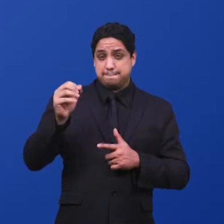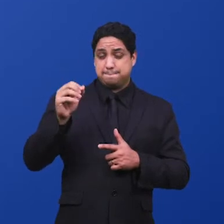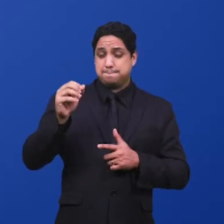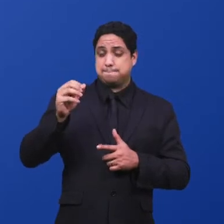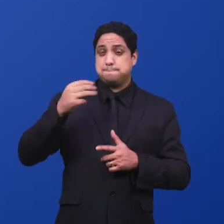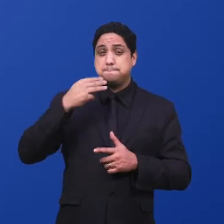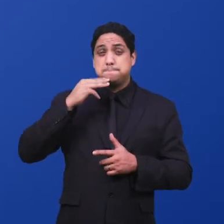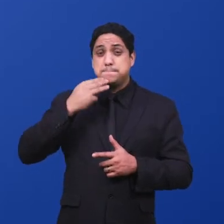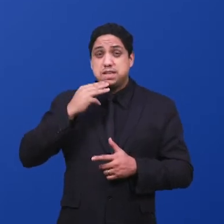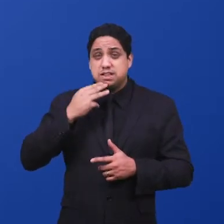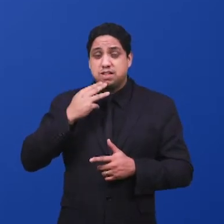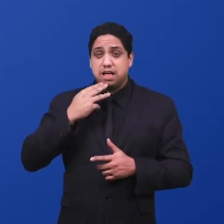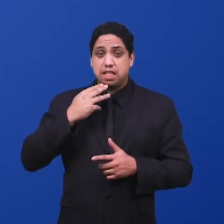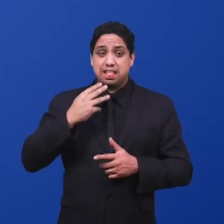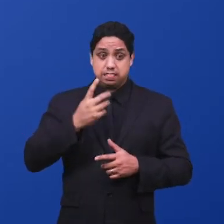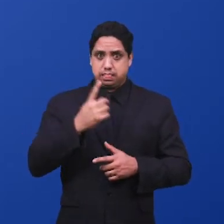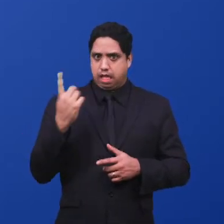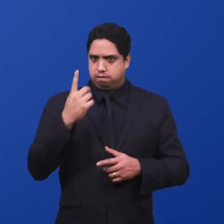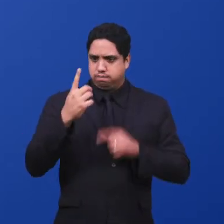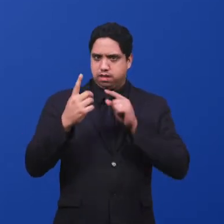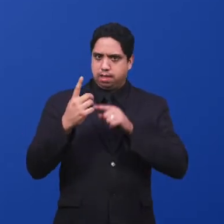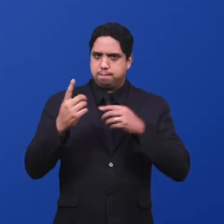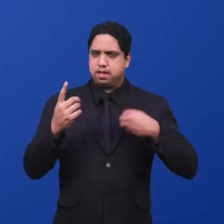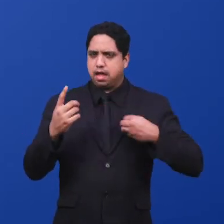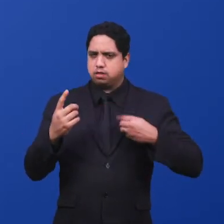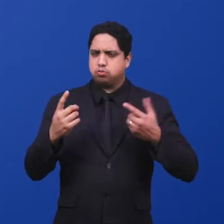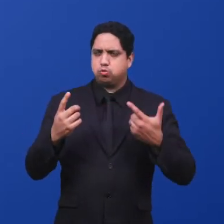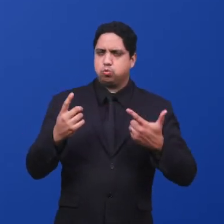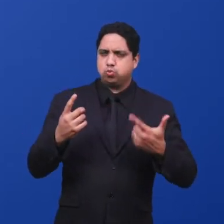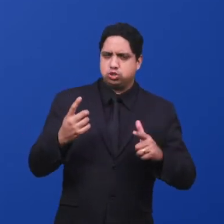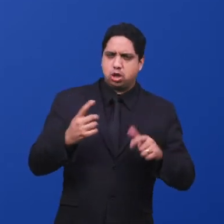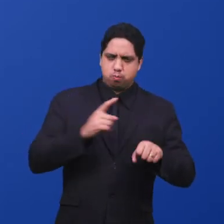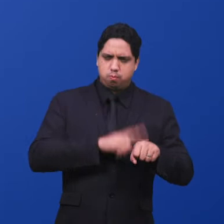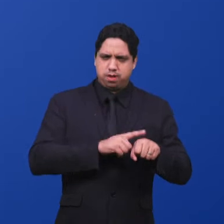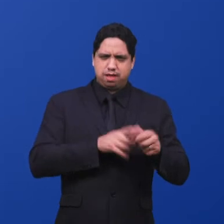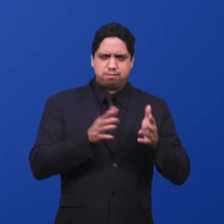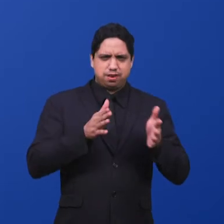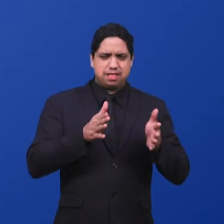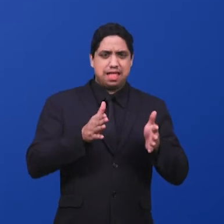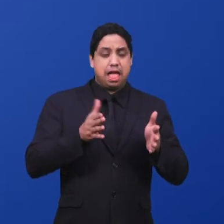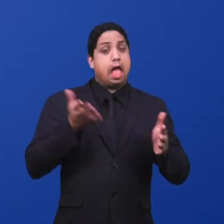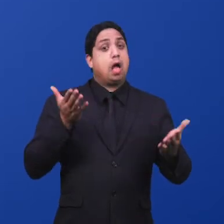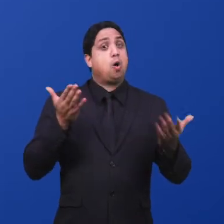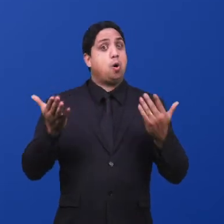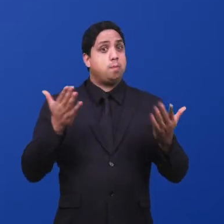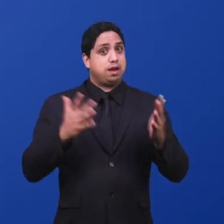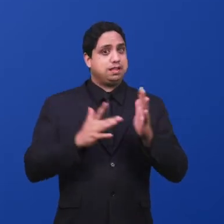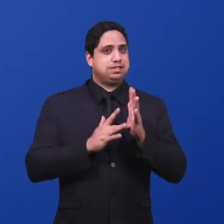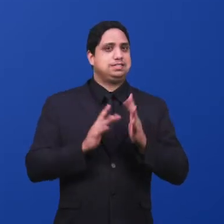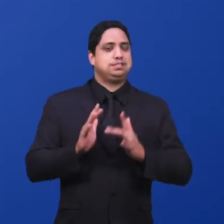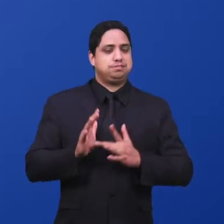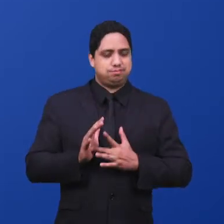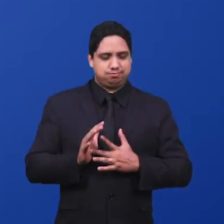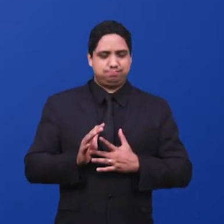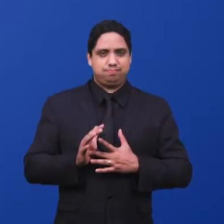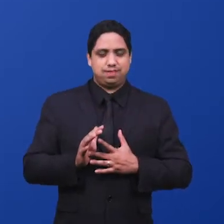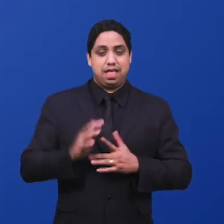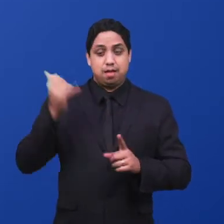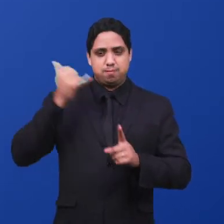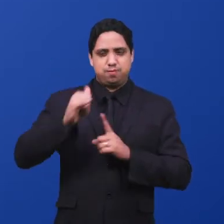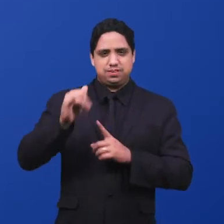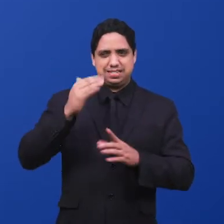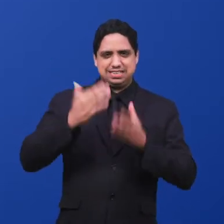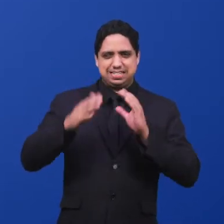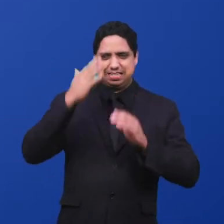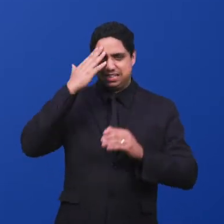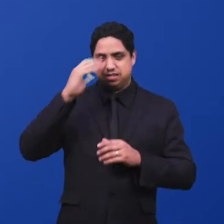tipo do Senhor Jesus, então essa profecia aqui de Cantares aponta